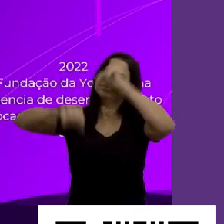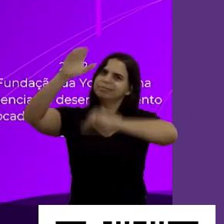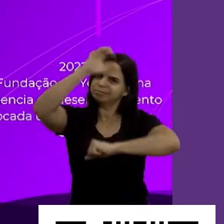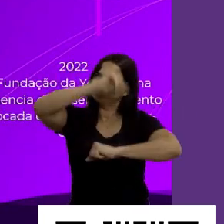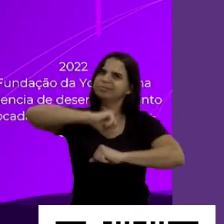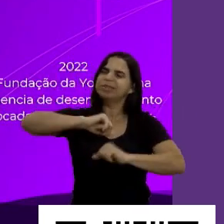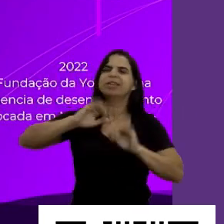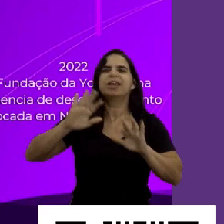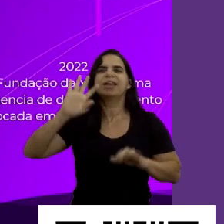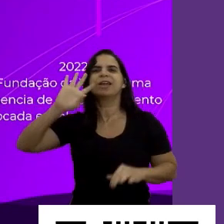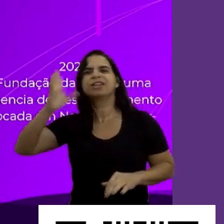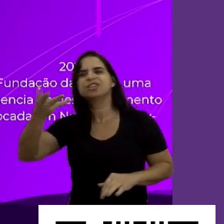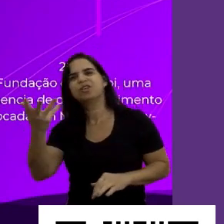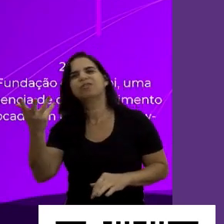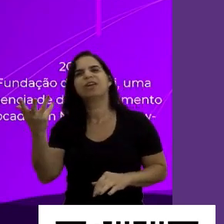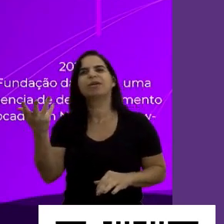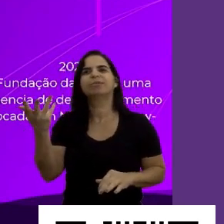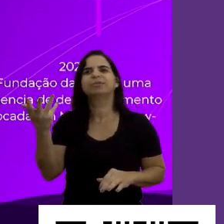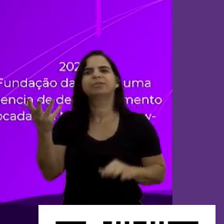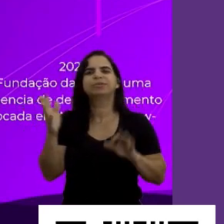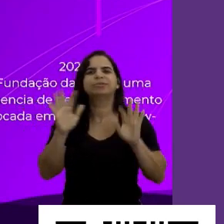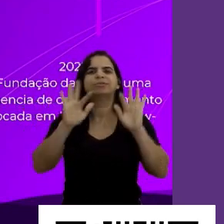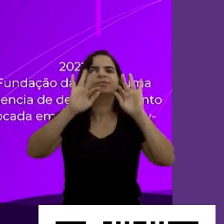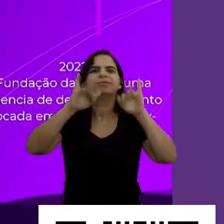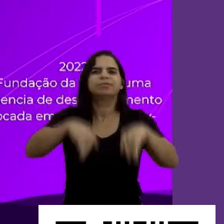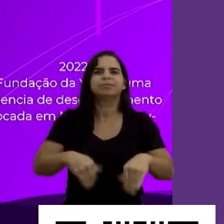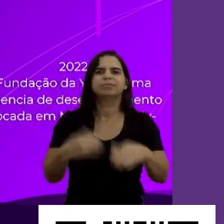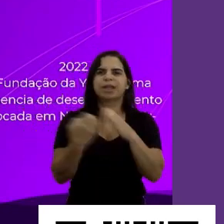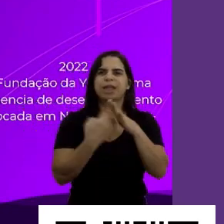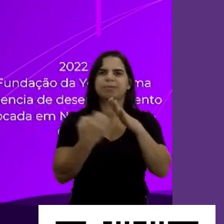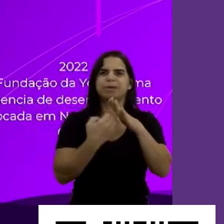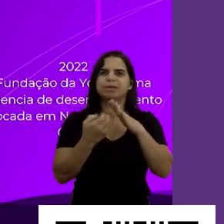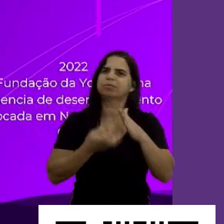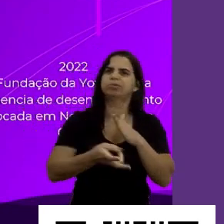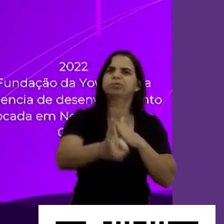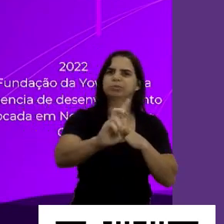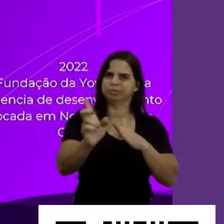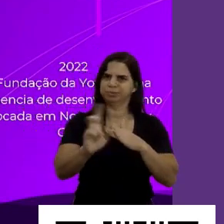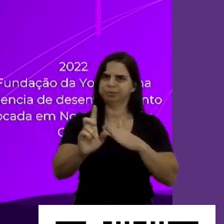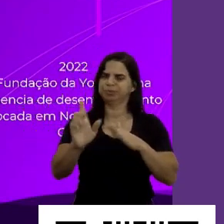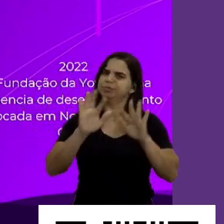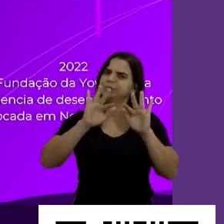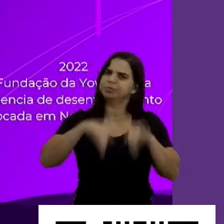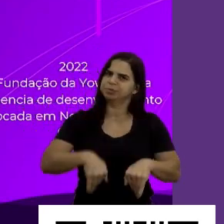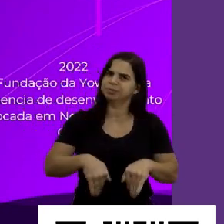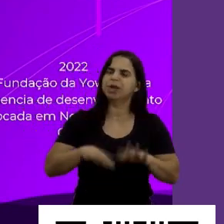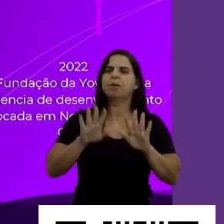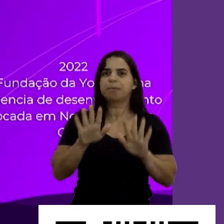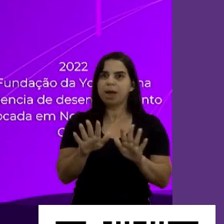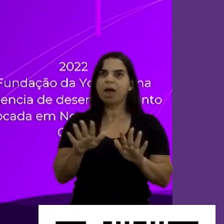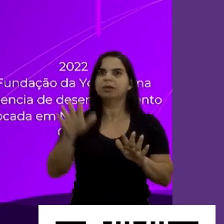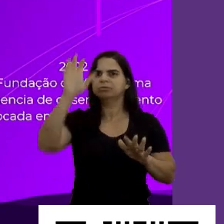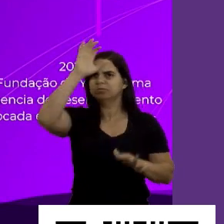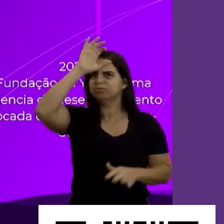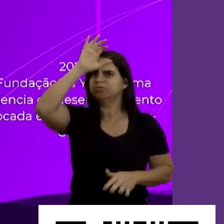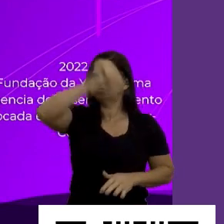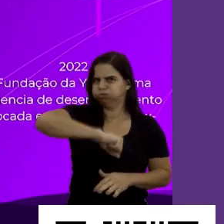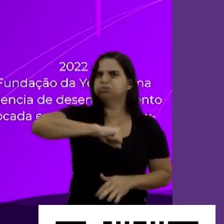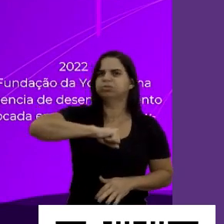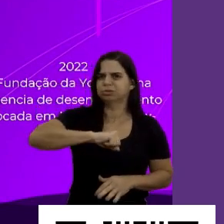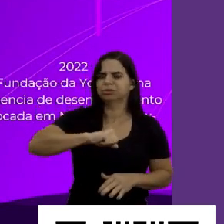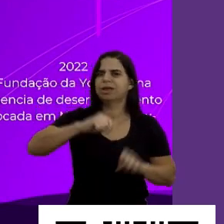decidimos encerrar a empresa não levamos a frente mas foi um bar até aprendizado em relação ao